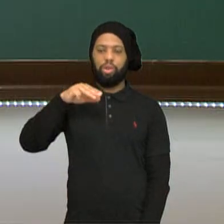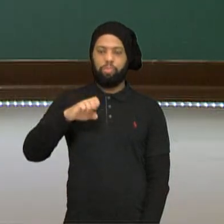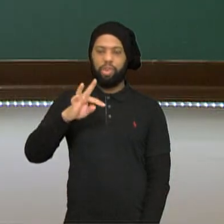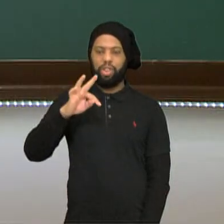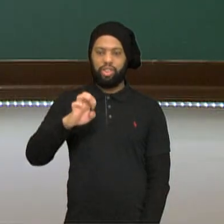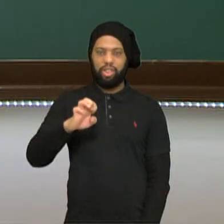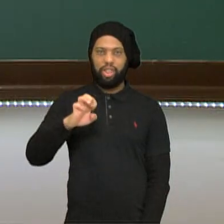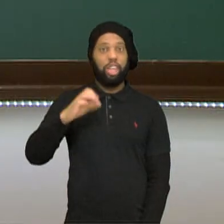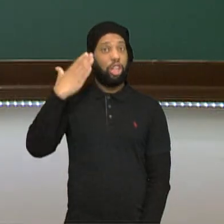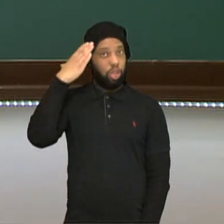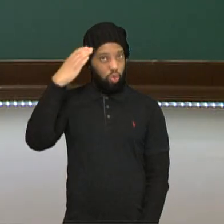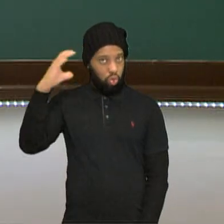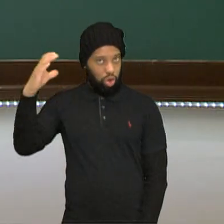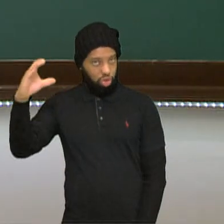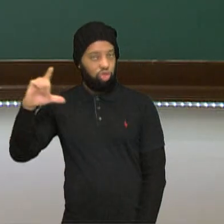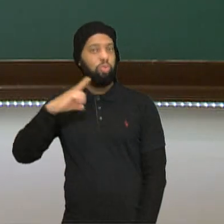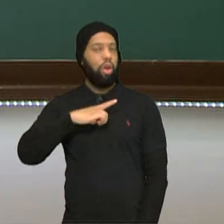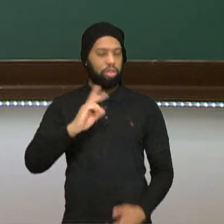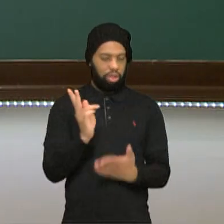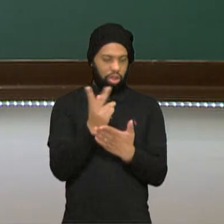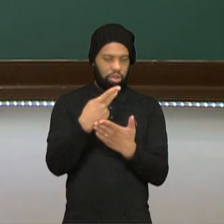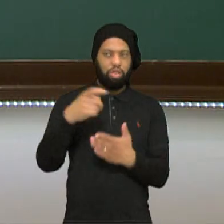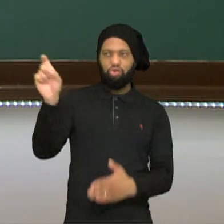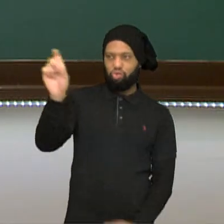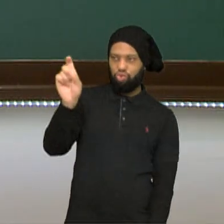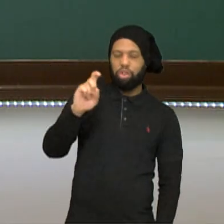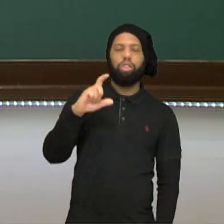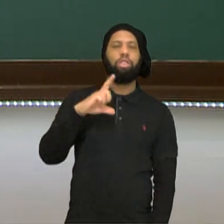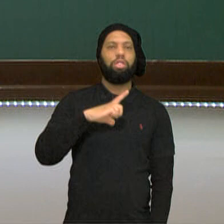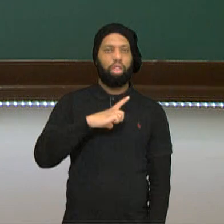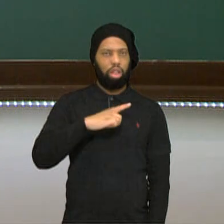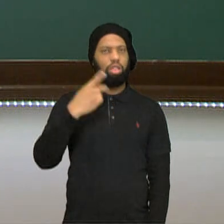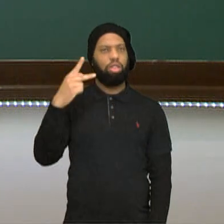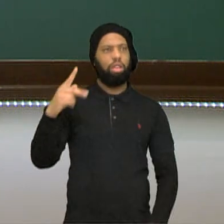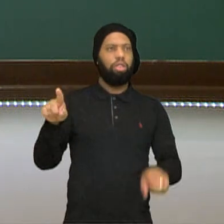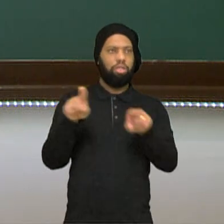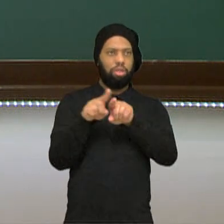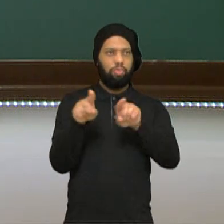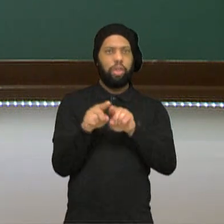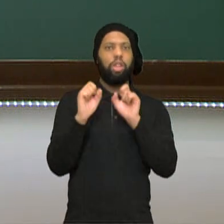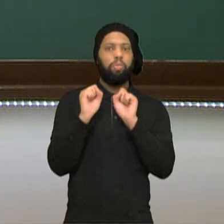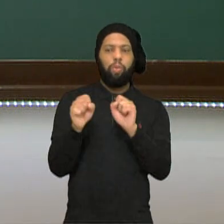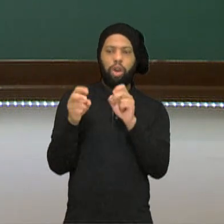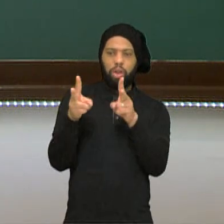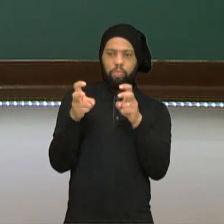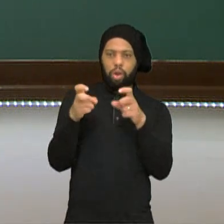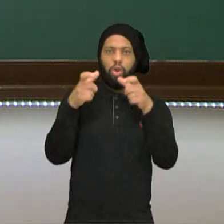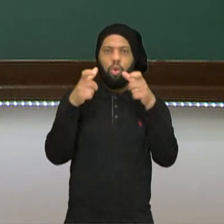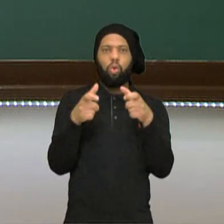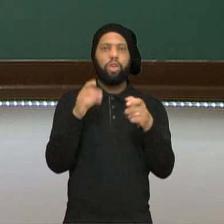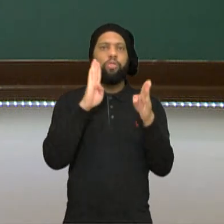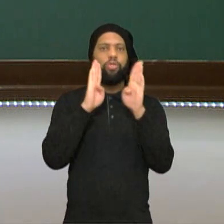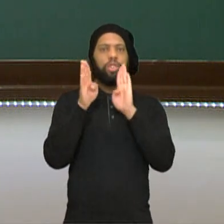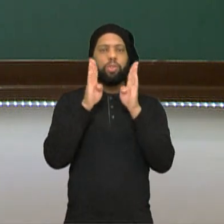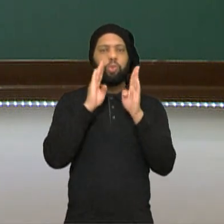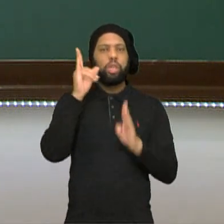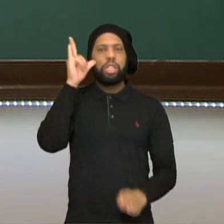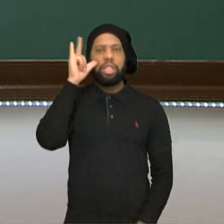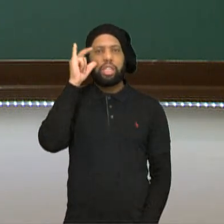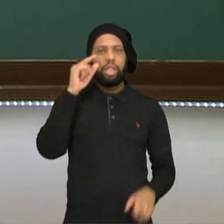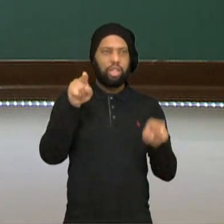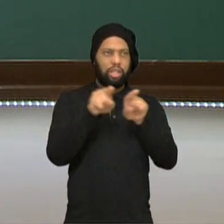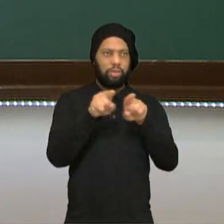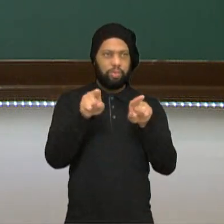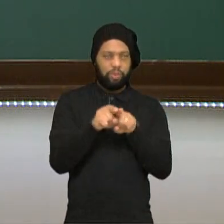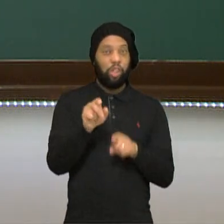obras dele. Então é muito legal, vale a pena conferir. Podem também observar as obras dele no Facebook, no Instagram, né?